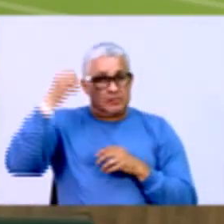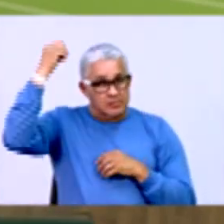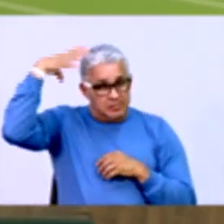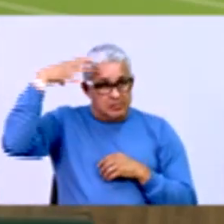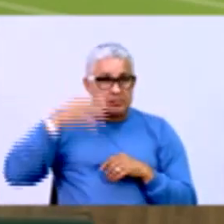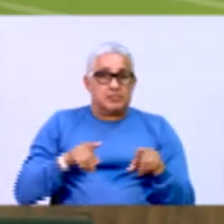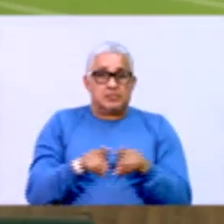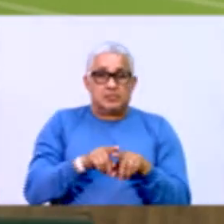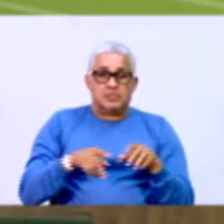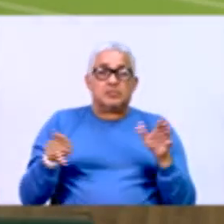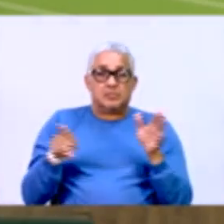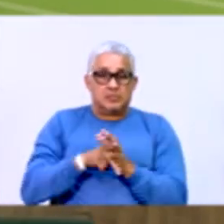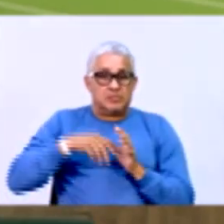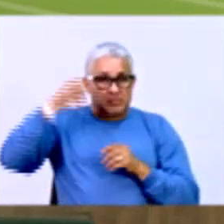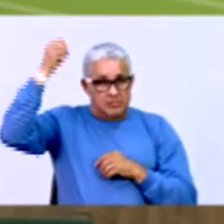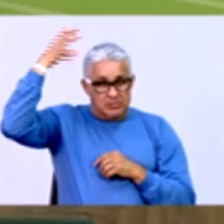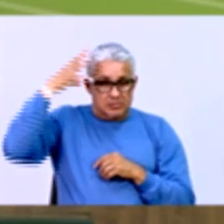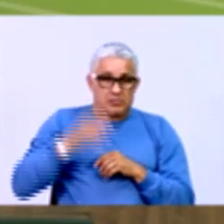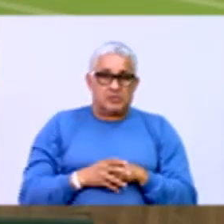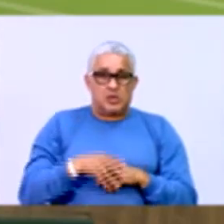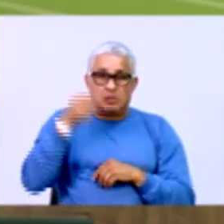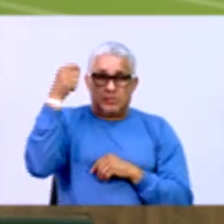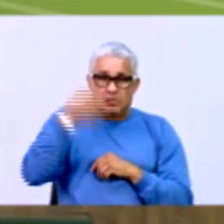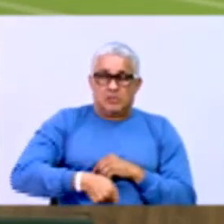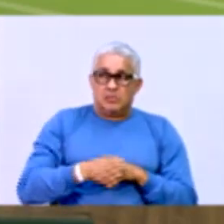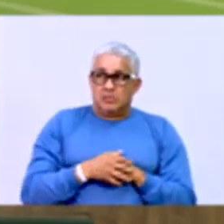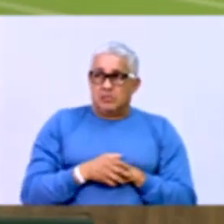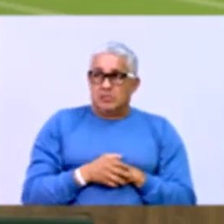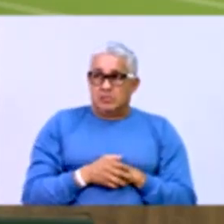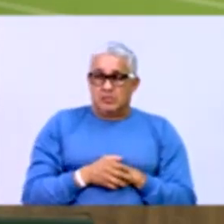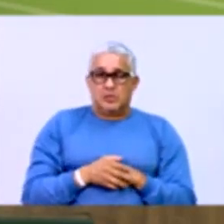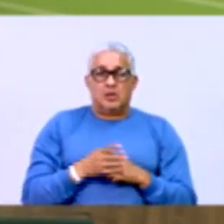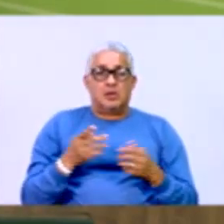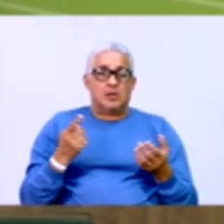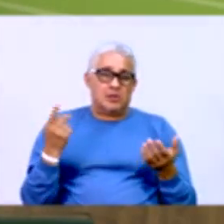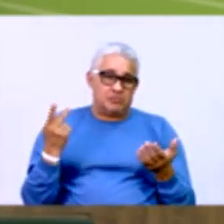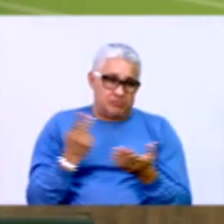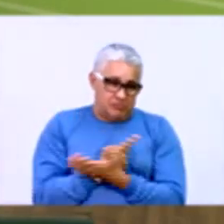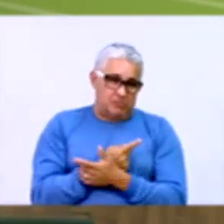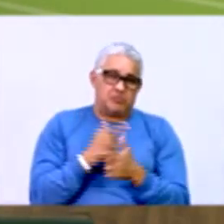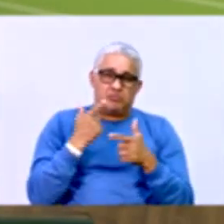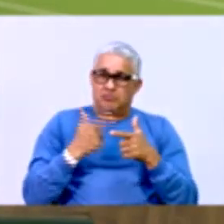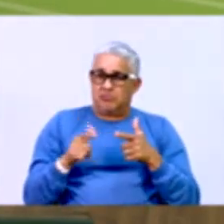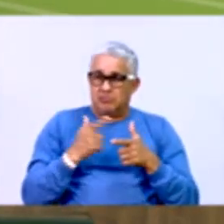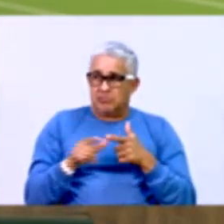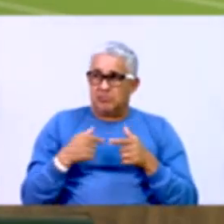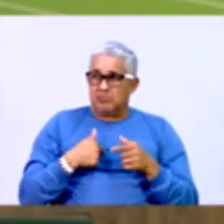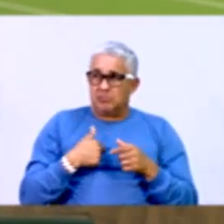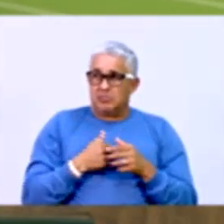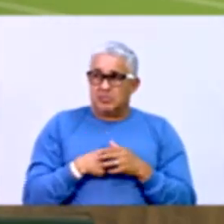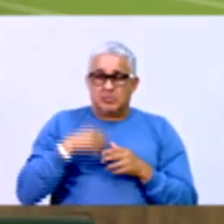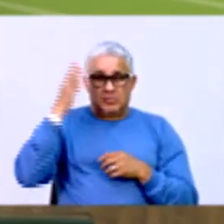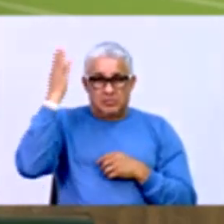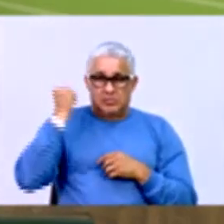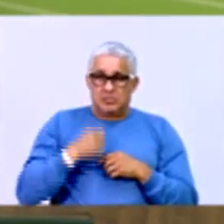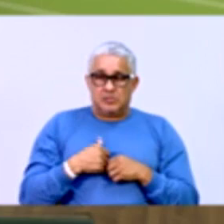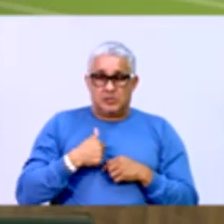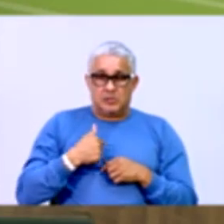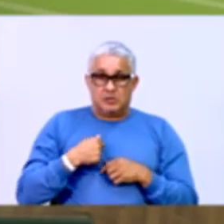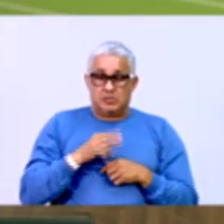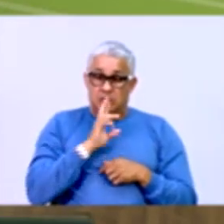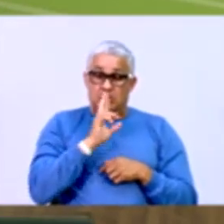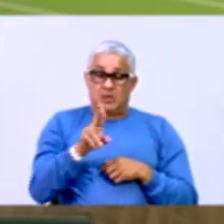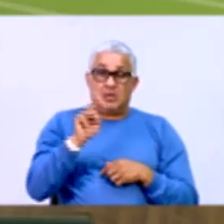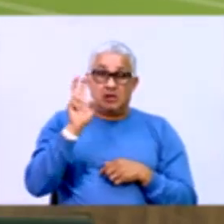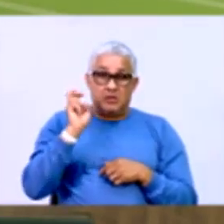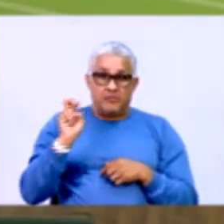vezes, a própria empresa é obrigada a tomar conta dessa auditoria. Para ela falar, olha, aconteceu algum problema jurídico comigo, eu sei que é comigo, eu vou responder perante,